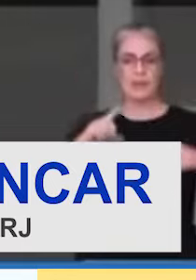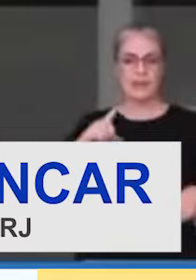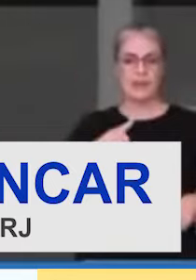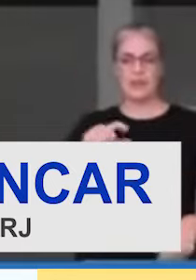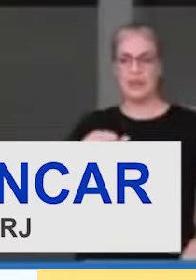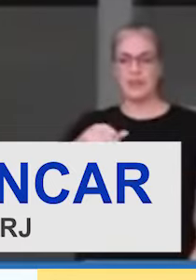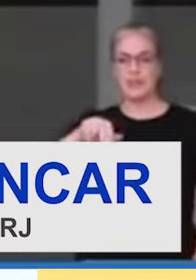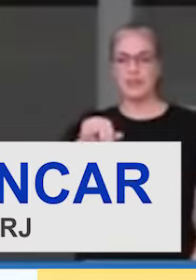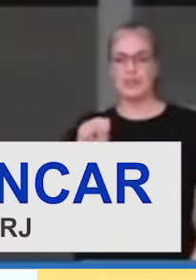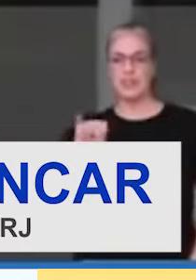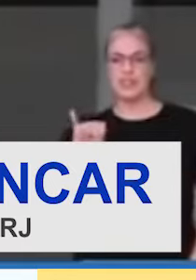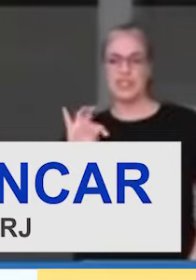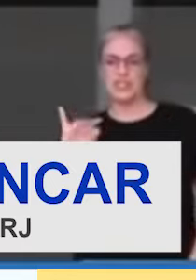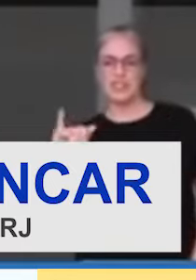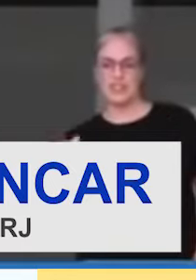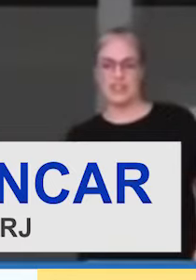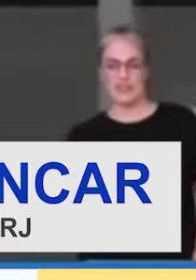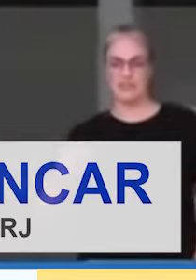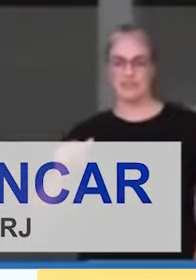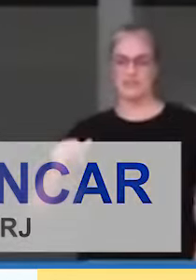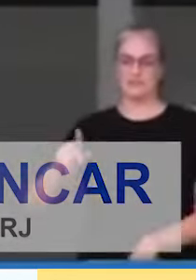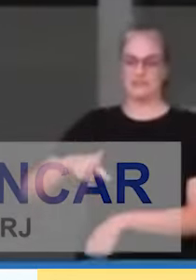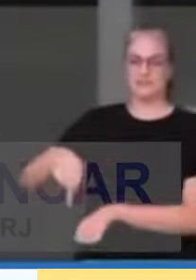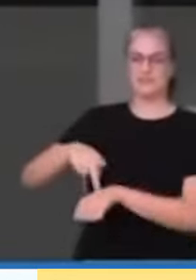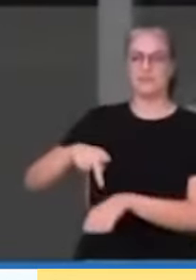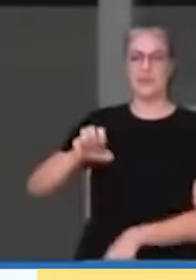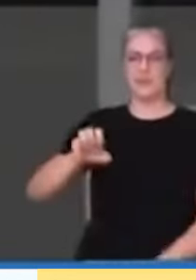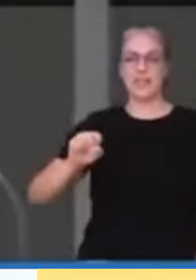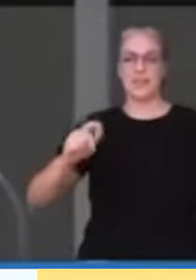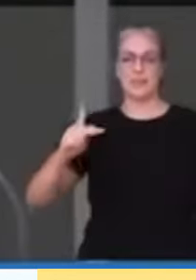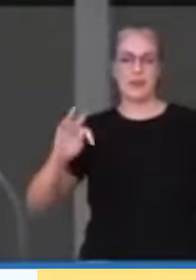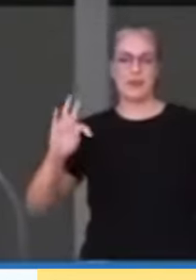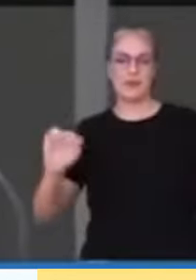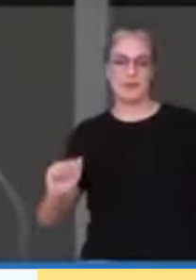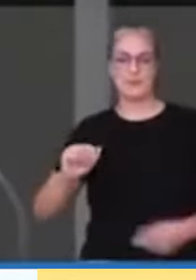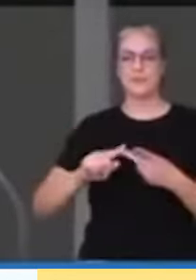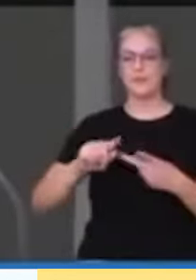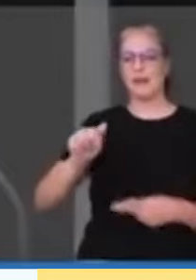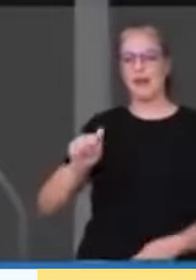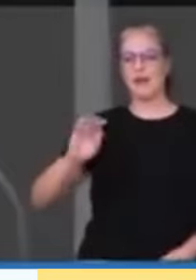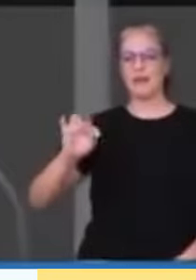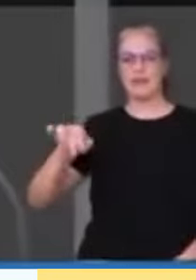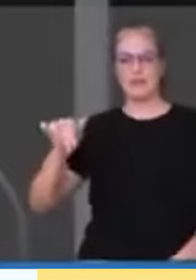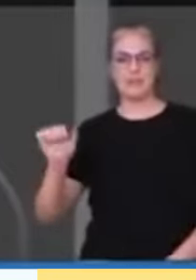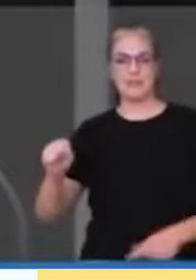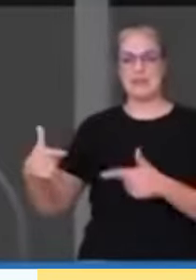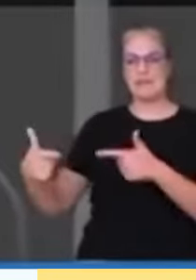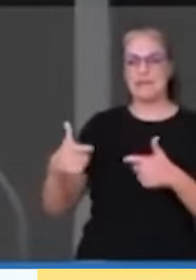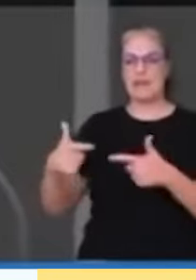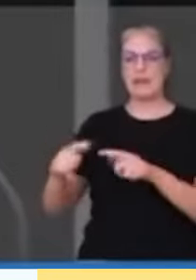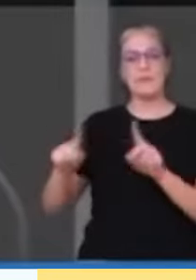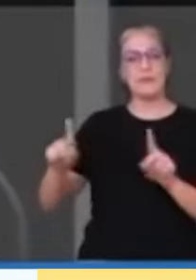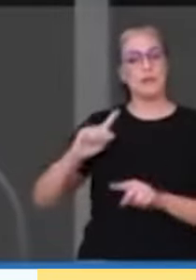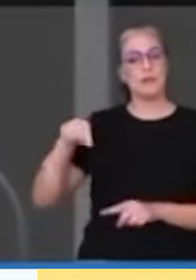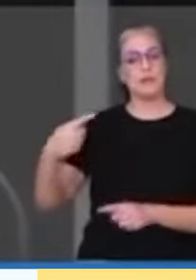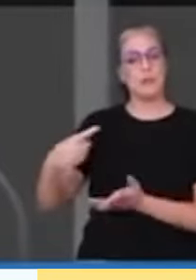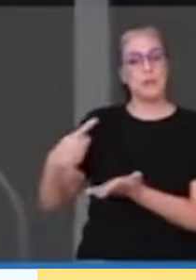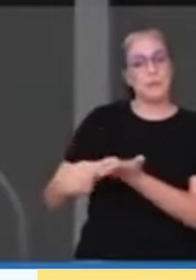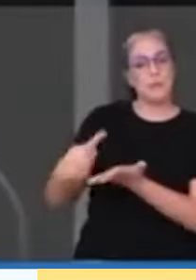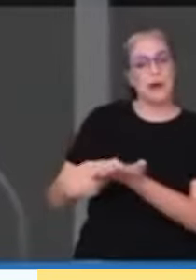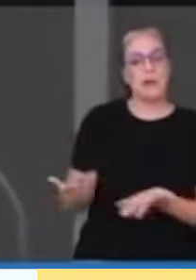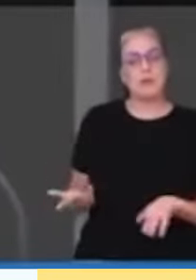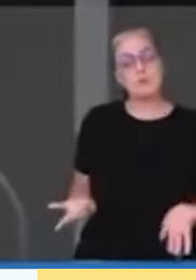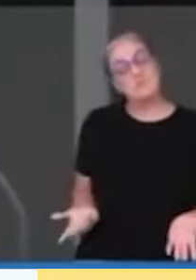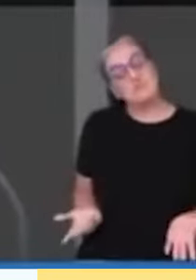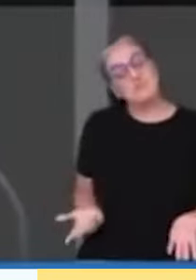cidades-estado, Esparta e Atenas, que estavam em conflito, com mortes, violências, e se estabeleceu um pacto. Para nós, a ideia de